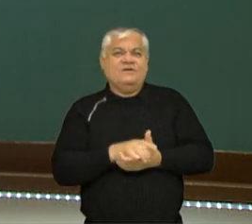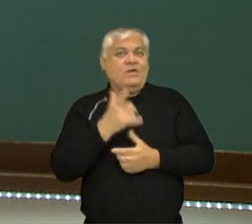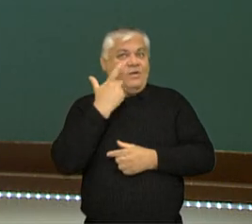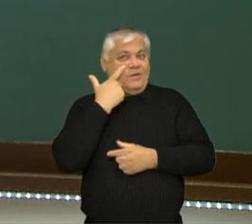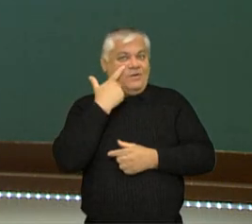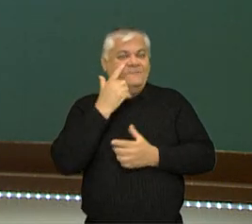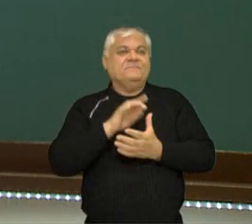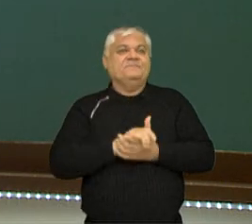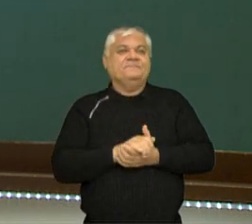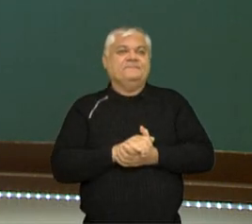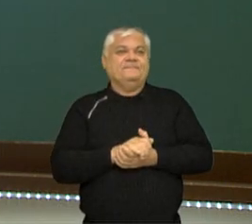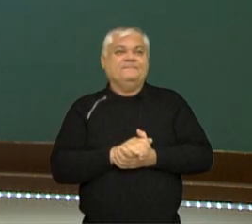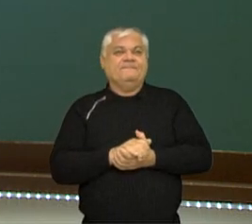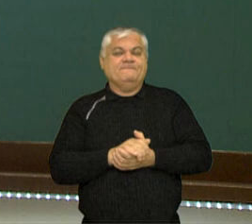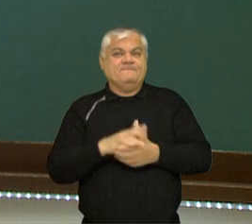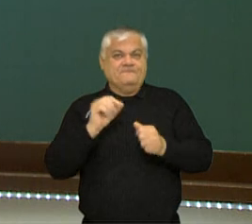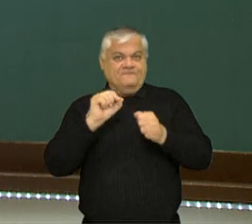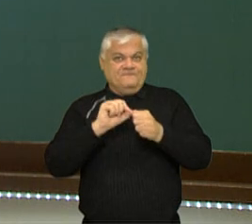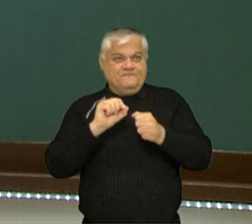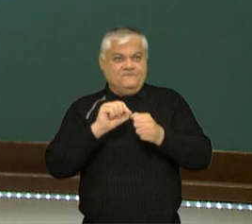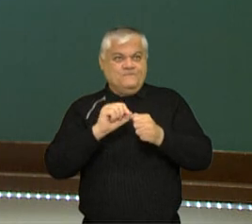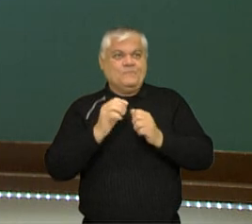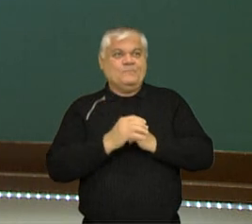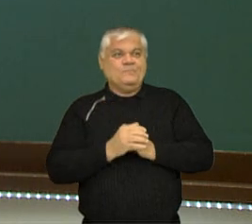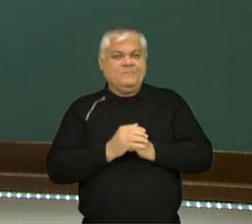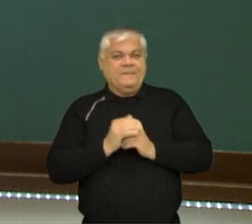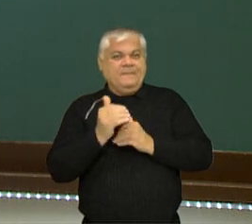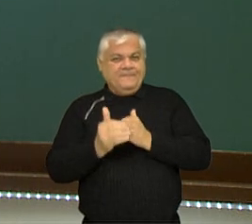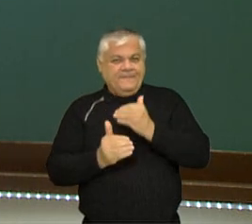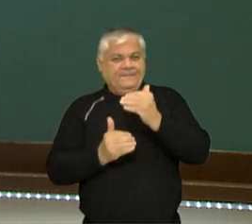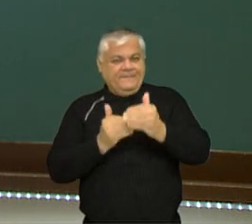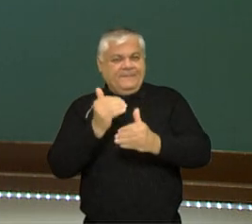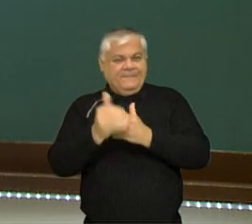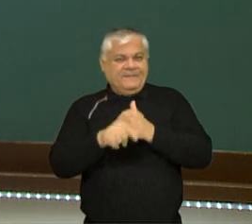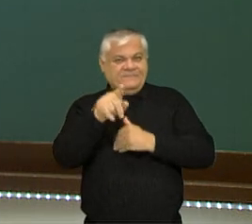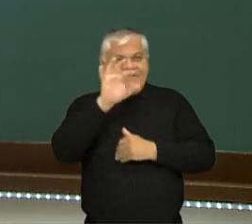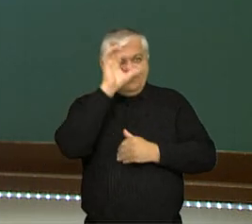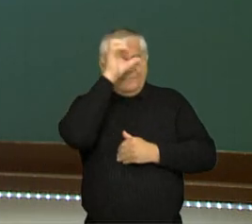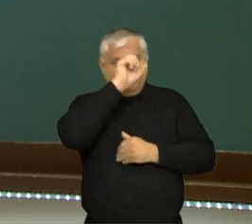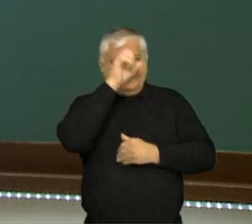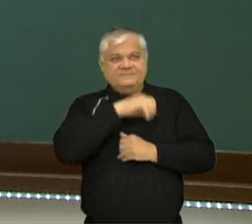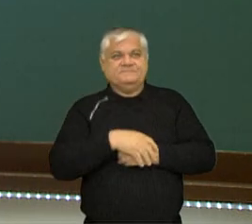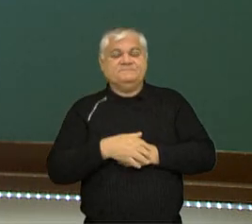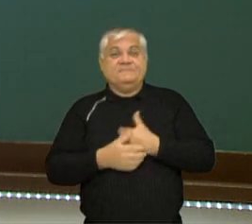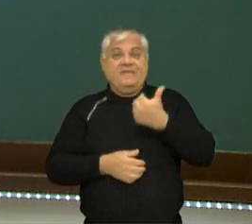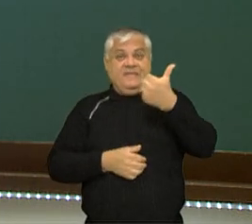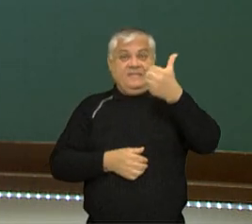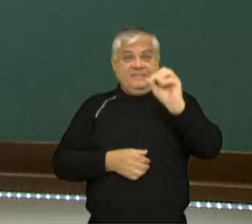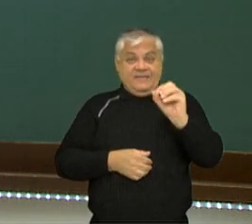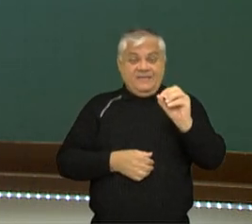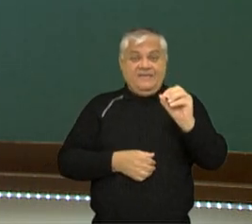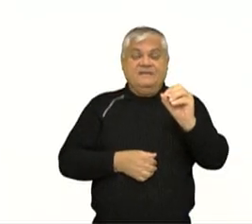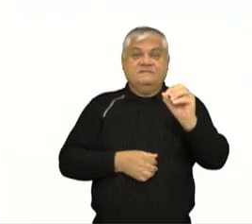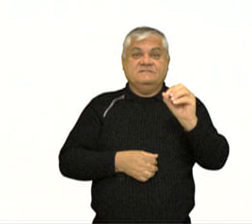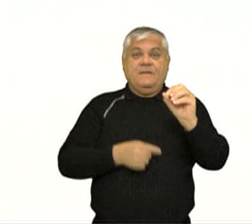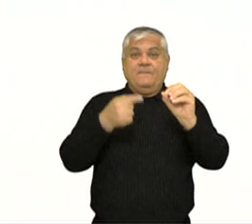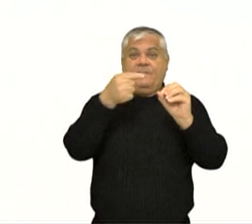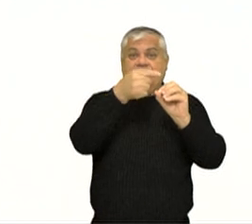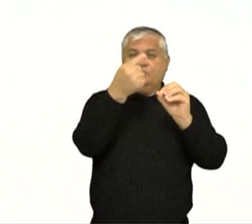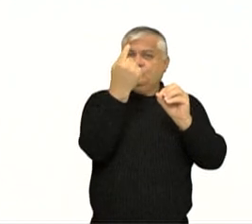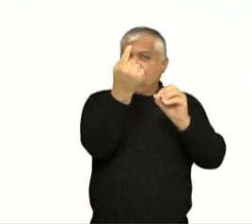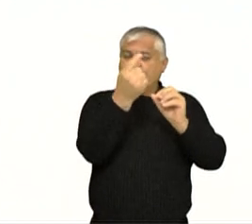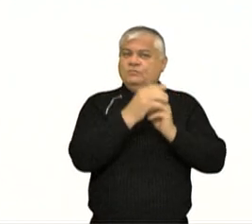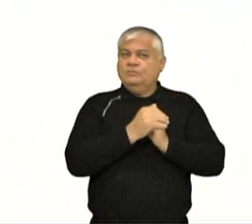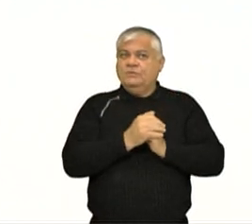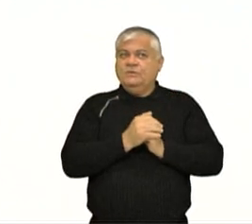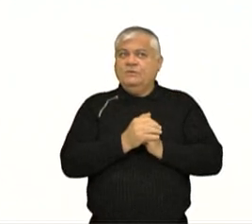lá. Vamos fazer, então, passo a passo. Olha lá, 10 elevado a menos 1